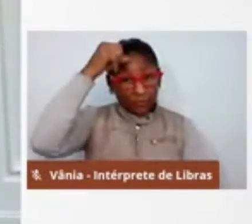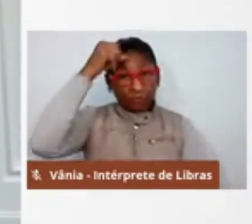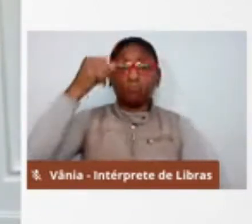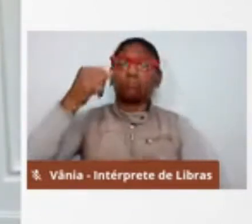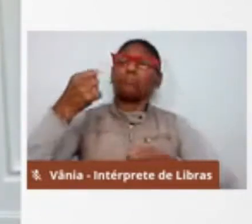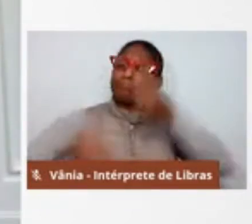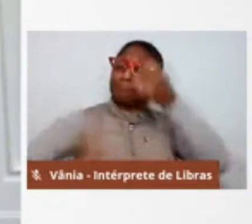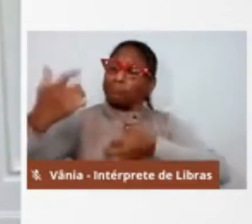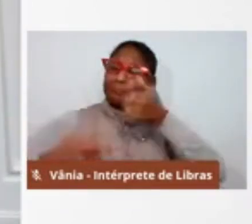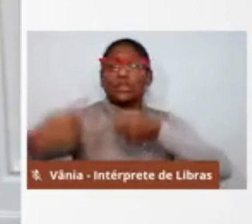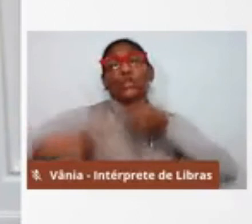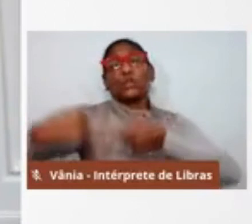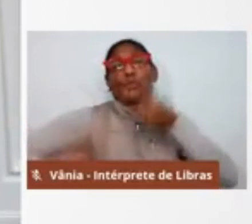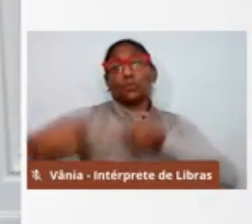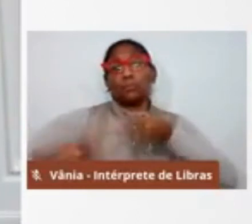possam